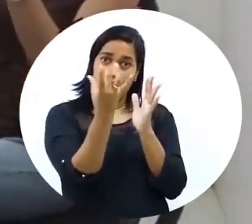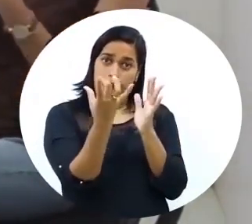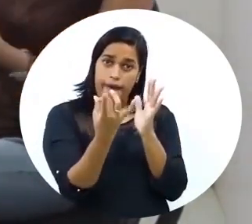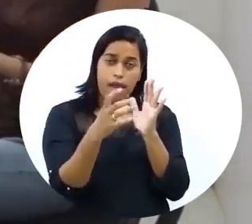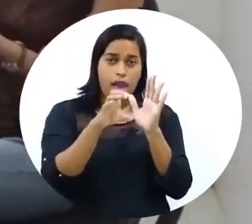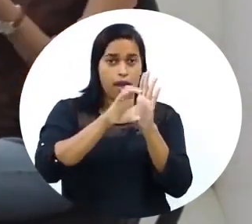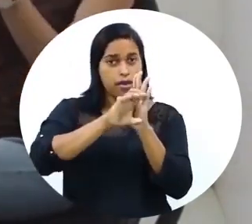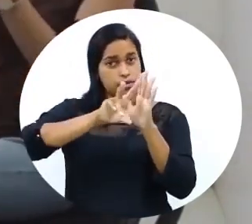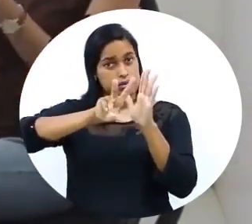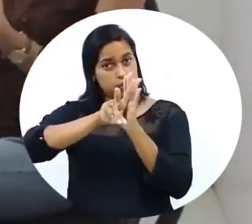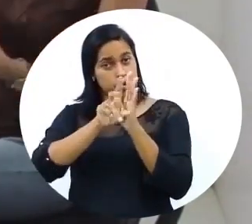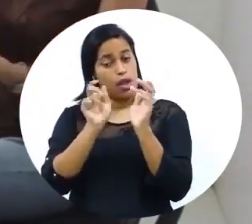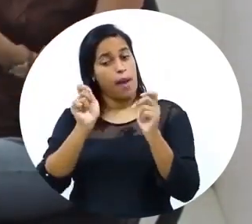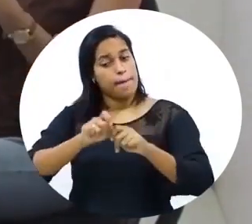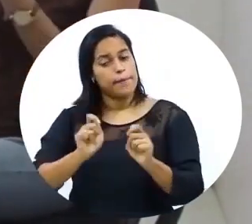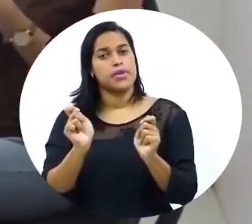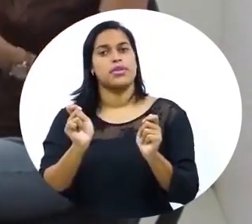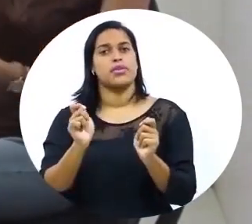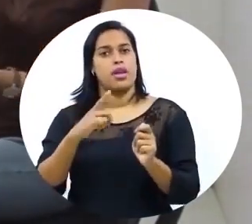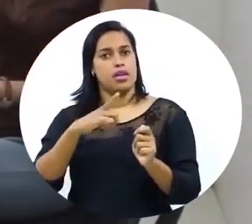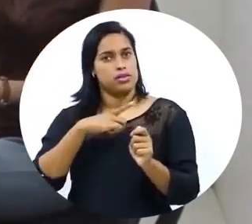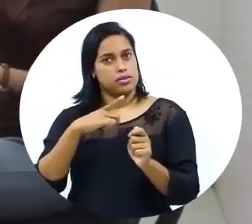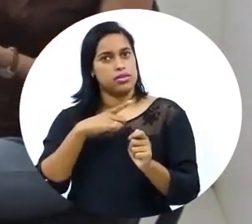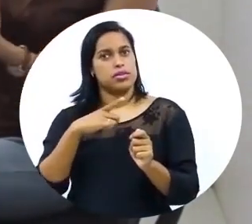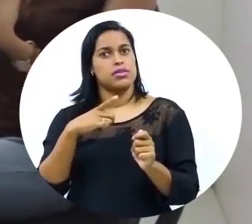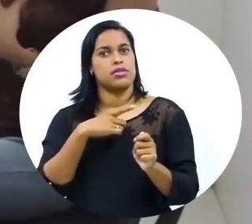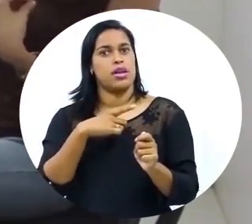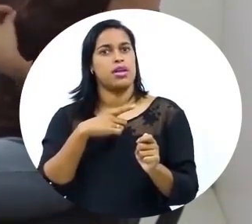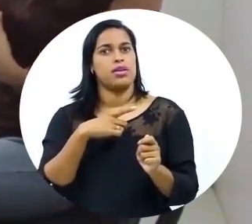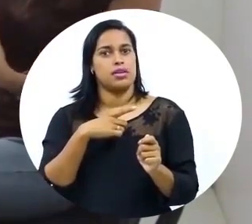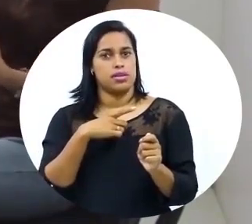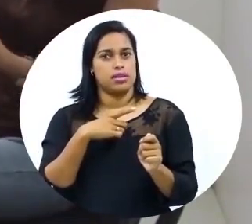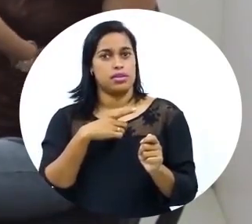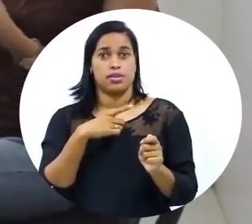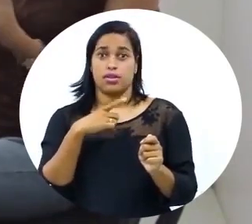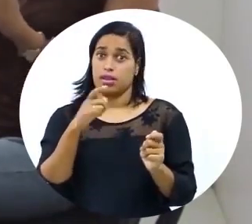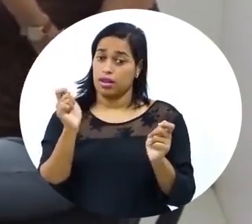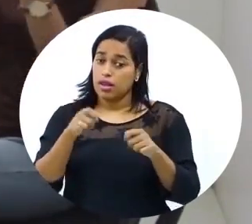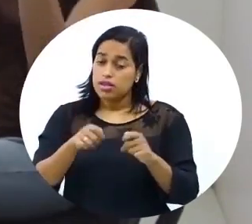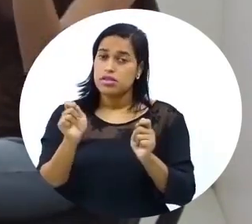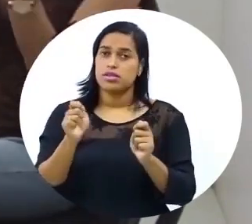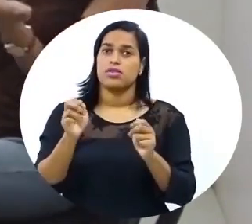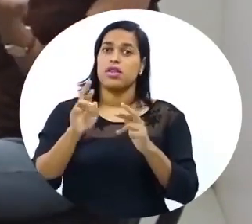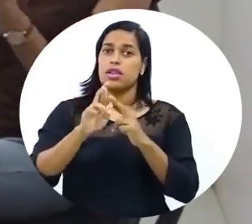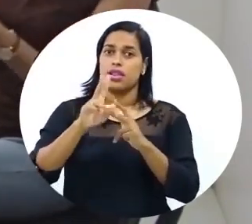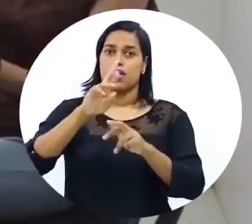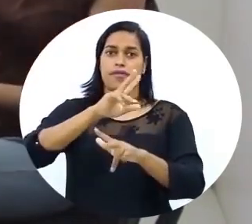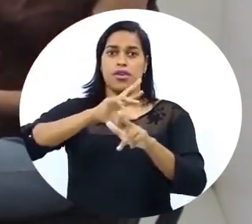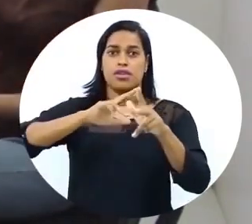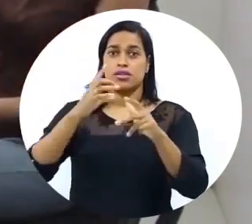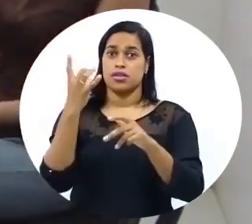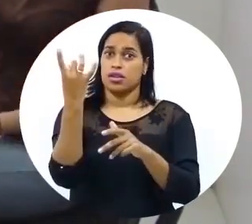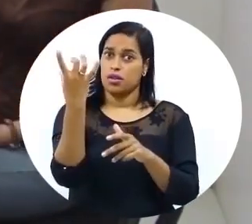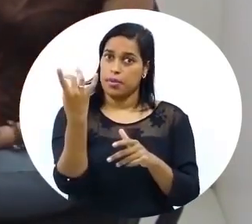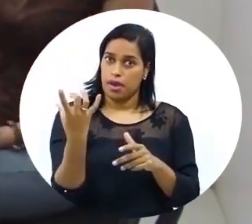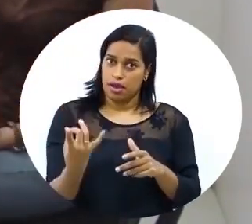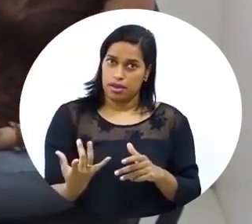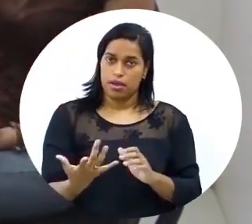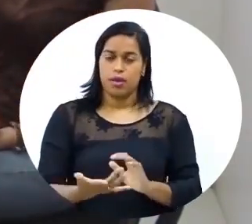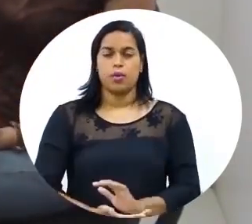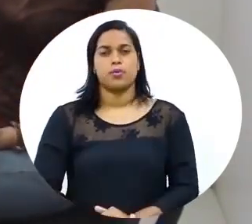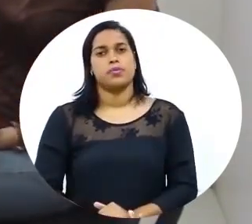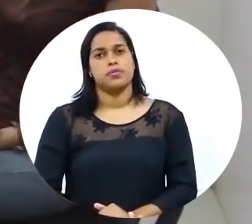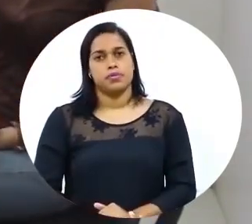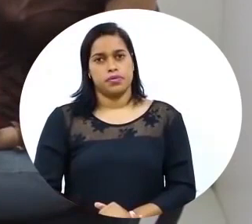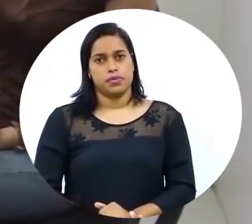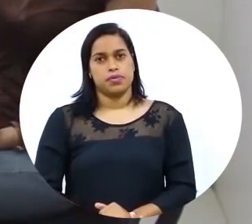a sua habilidade, que você realmente tem, as suas competências que existem, diferenciando para cada cargo. Vamos